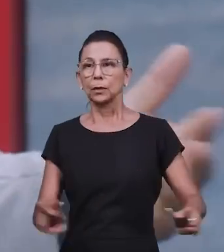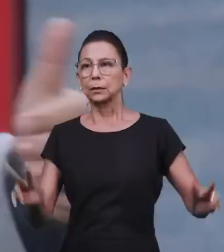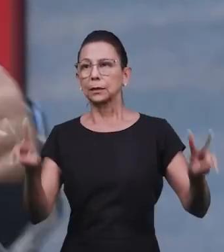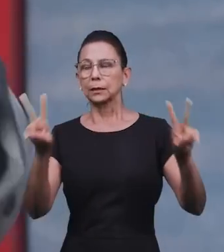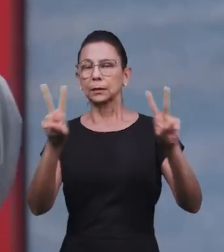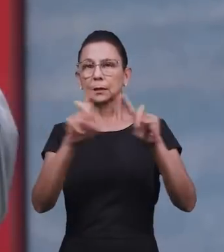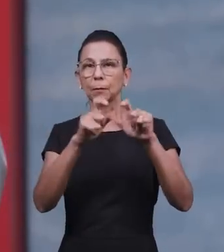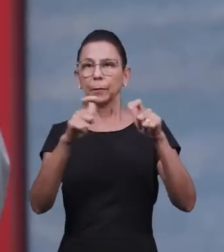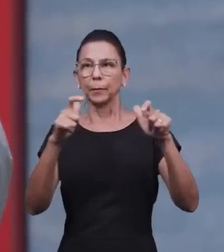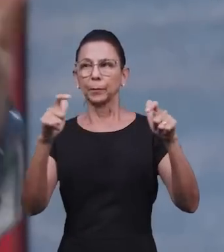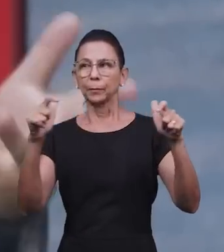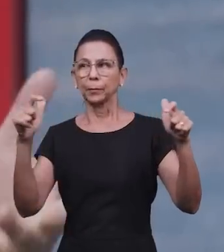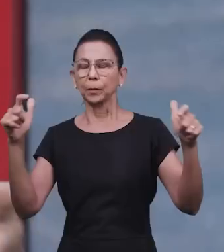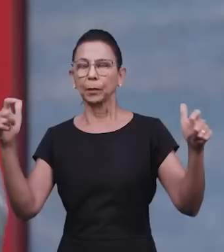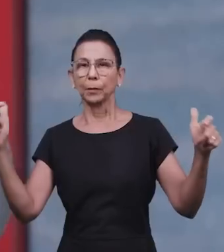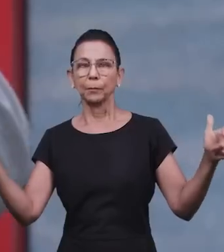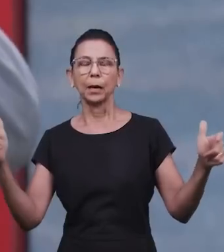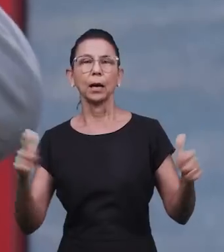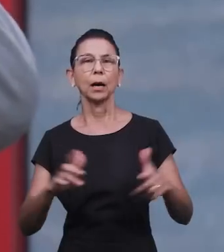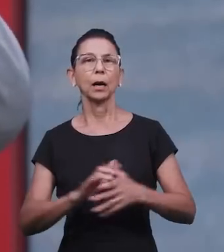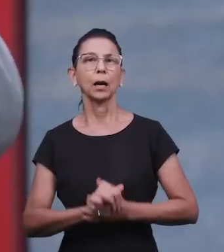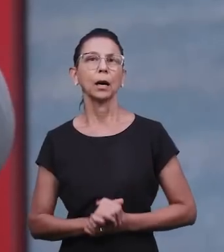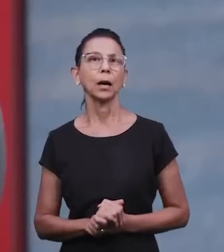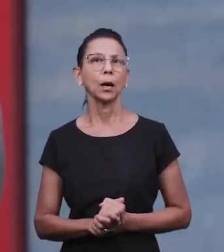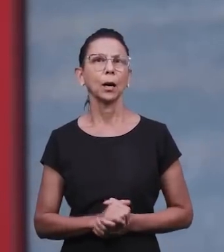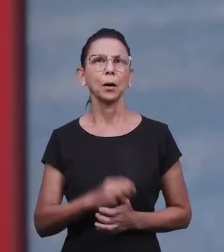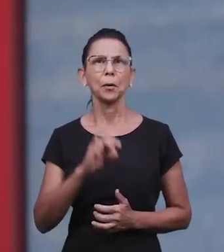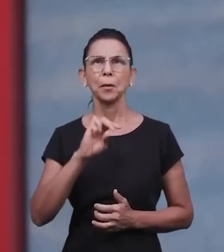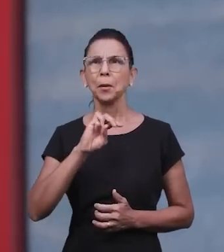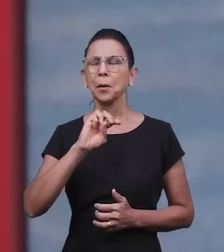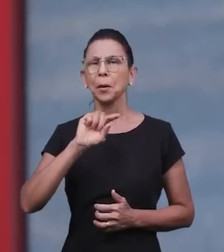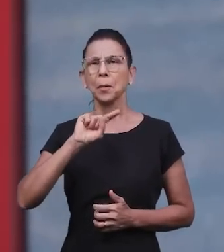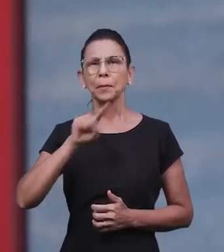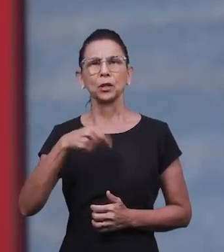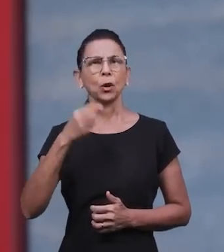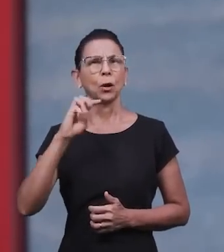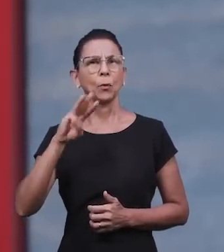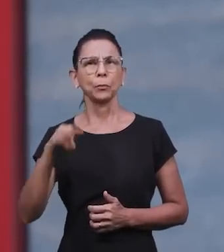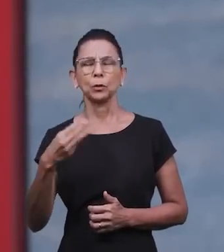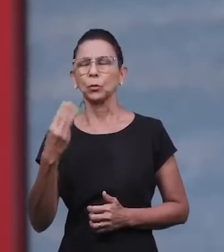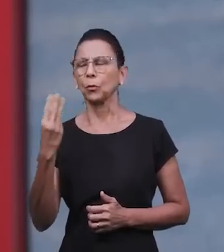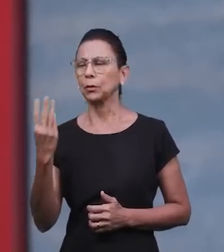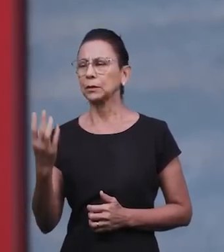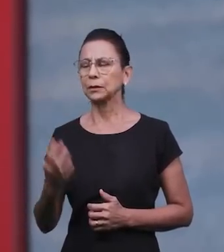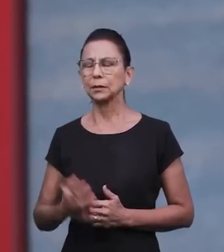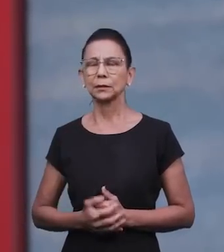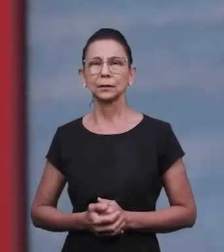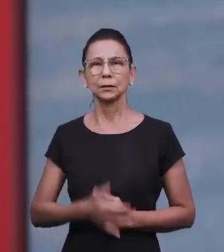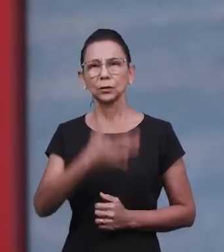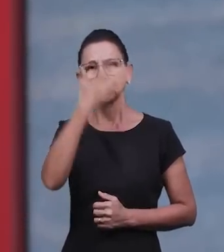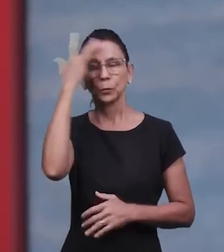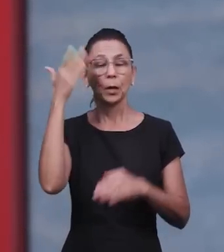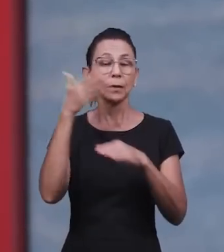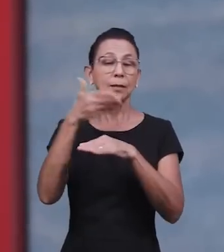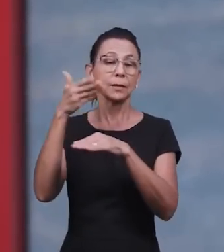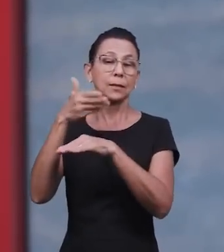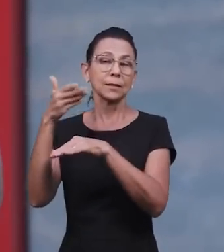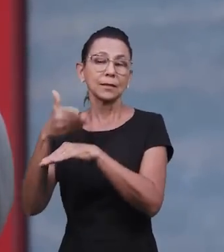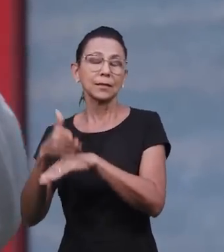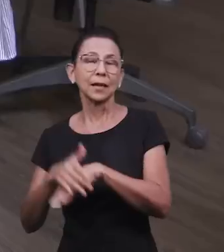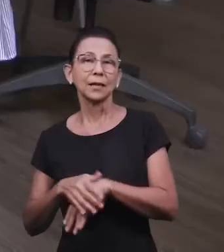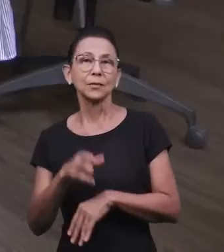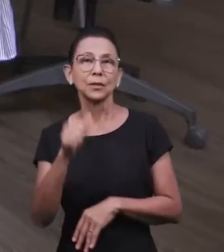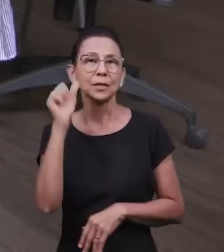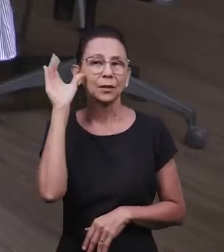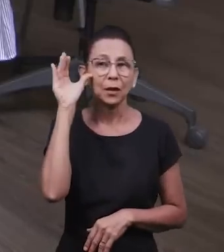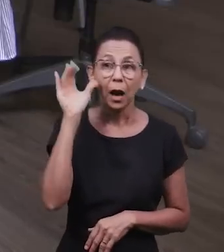pessoas assistindo o seminário, 3 pessoas, 4 pessoas. Os números a gente não tem alcance, mas o número que a gente raramente volta, você também ficava curioso, falava assim,